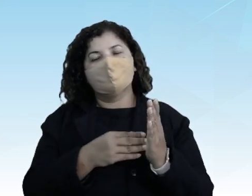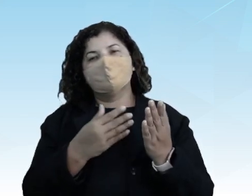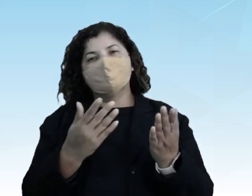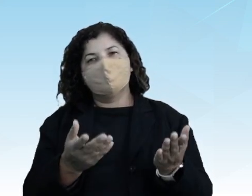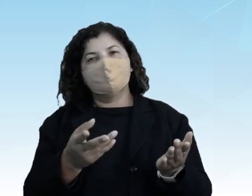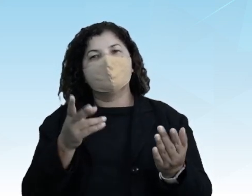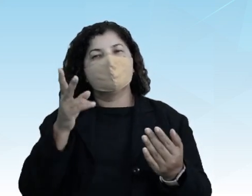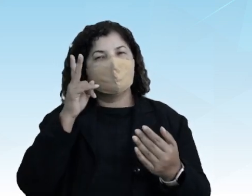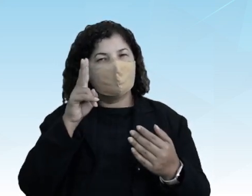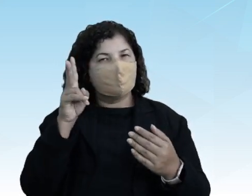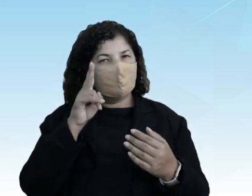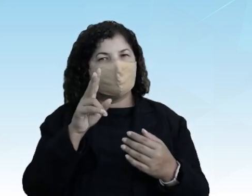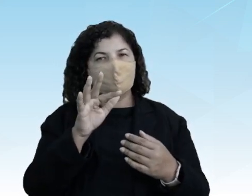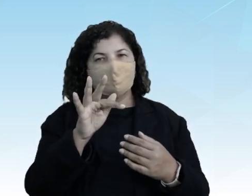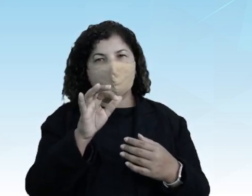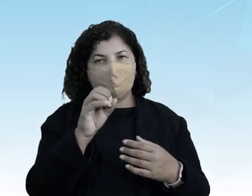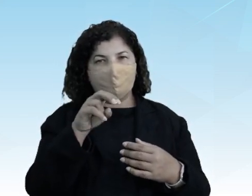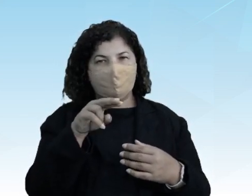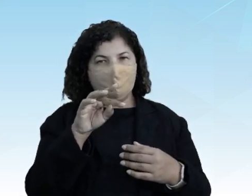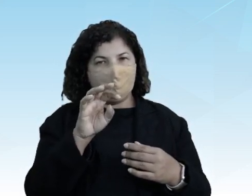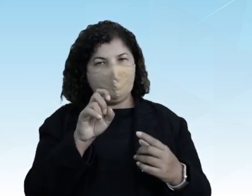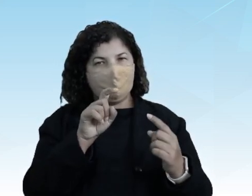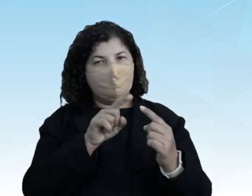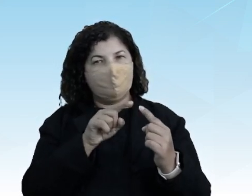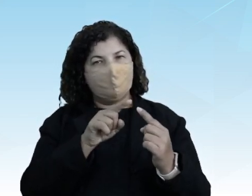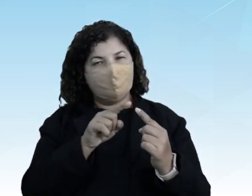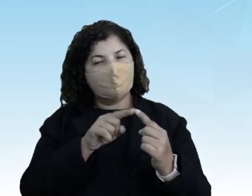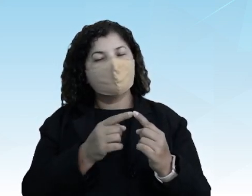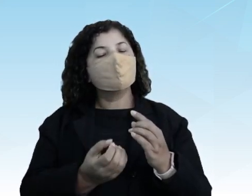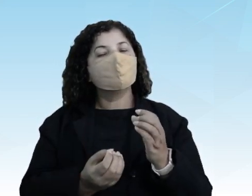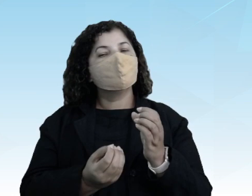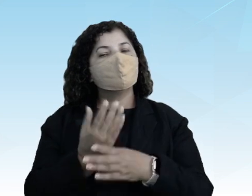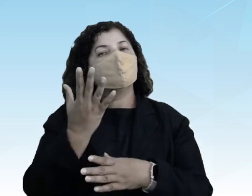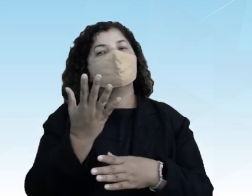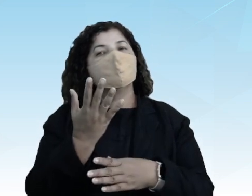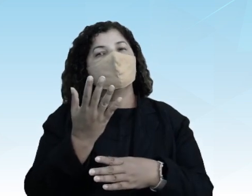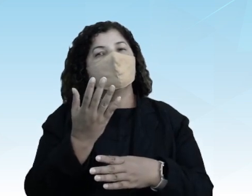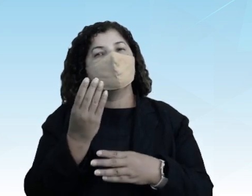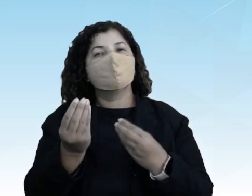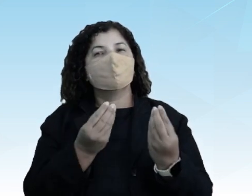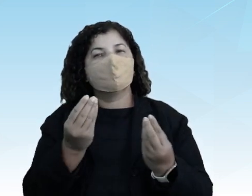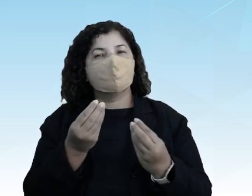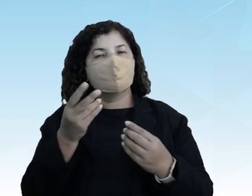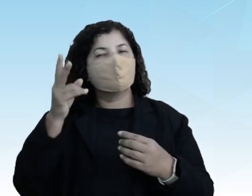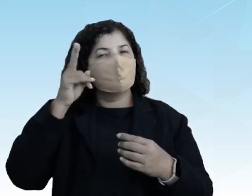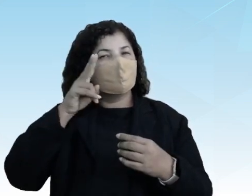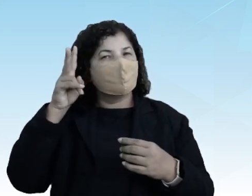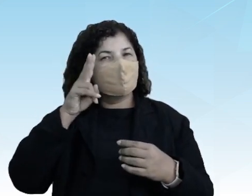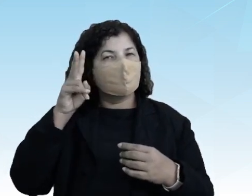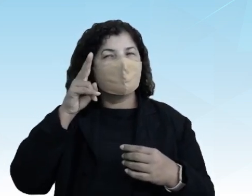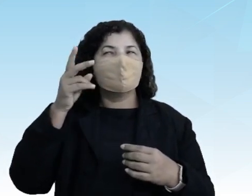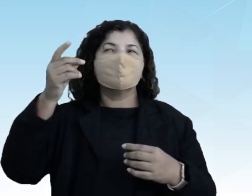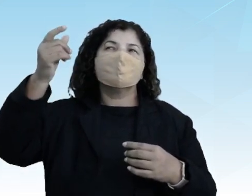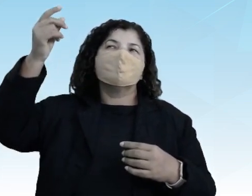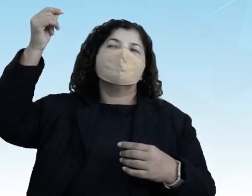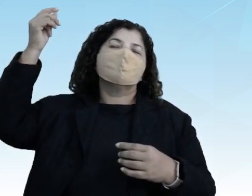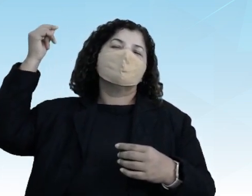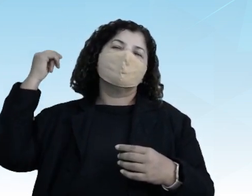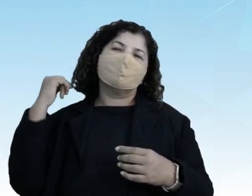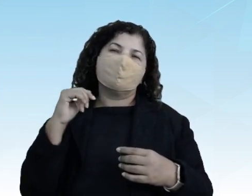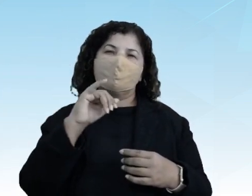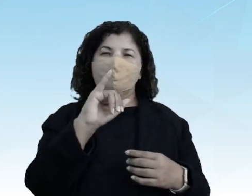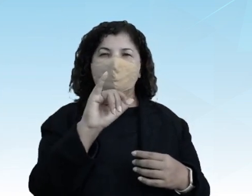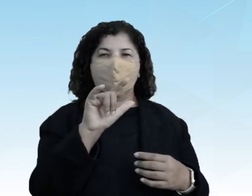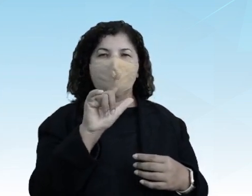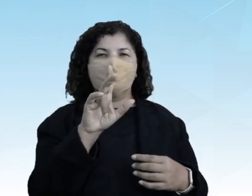o termo fonte histórica surge como criação dos historiadores do iluminismo, né? Frisando